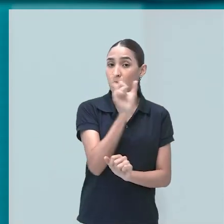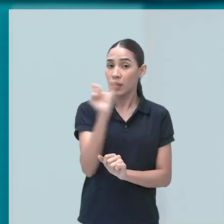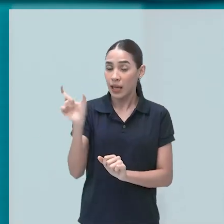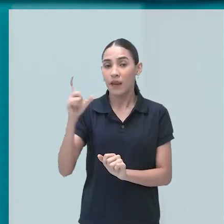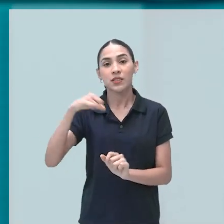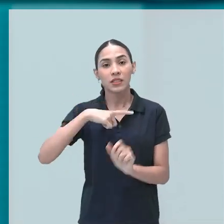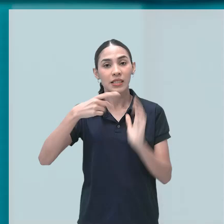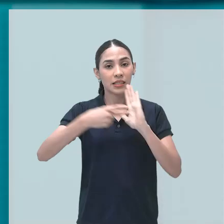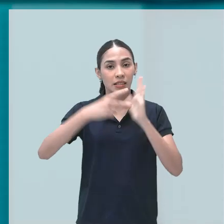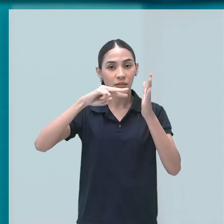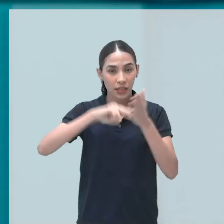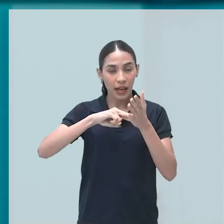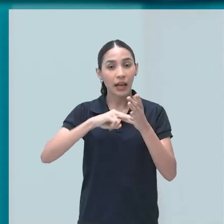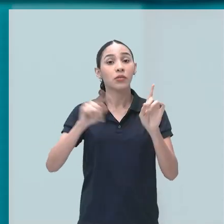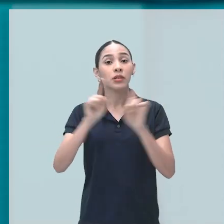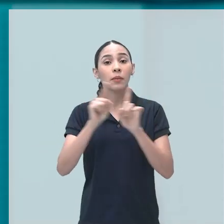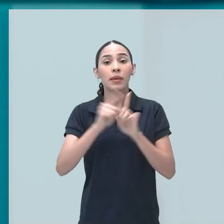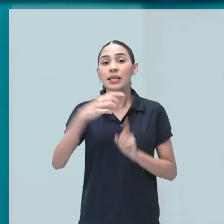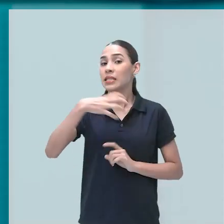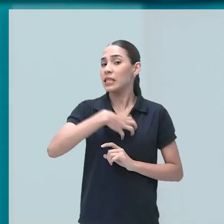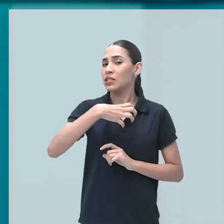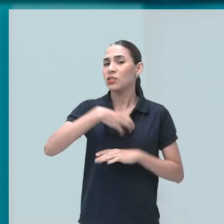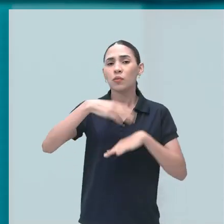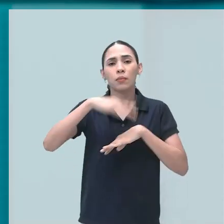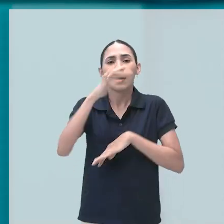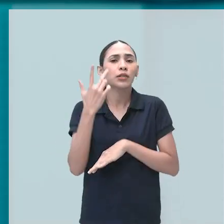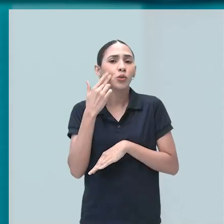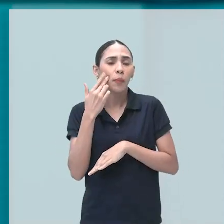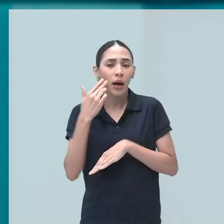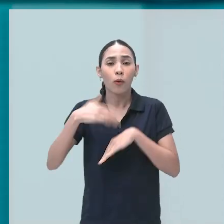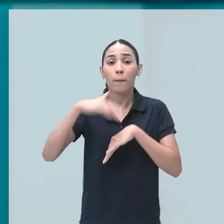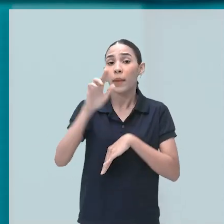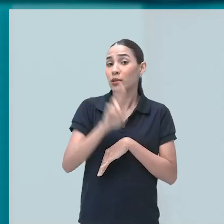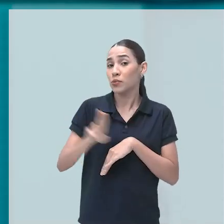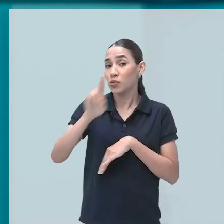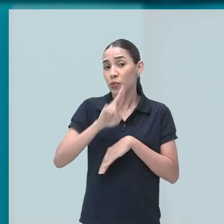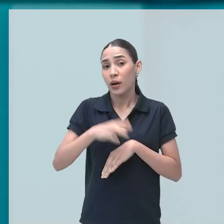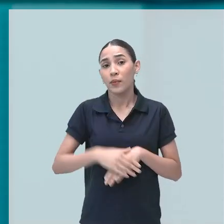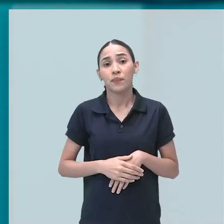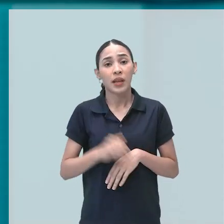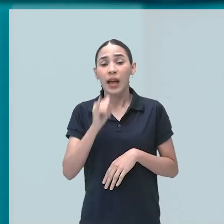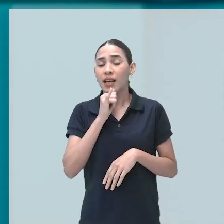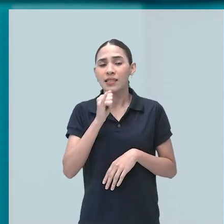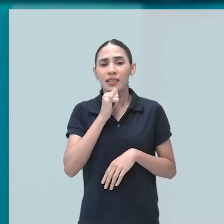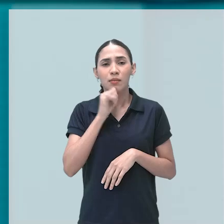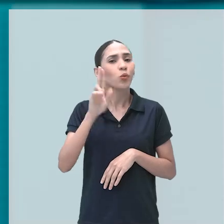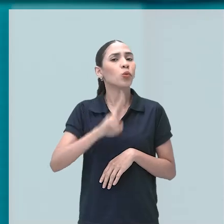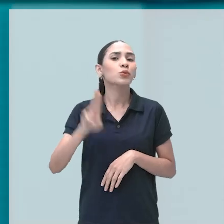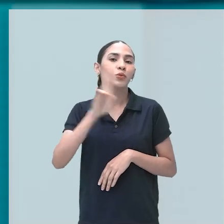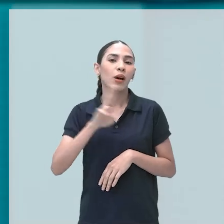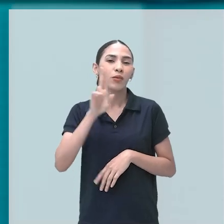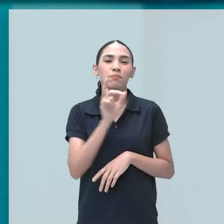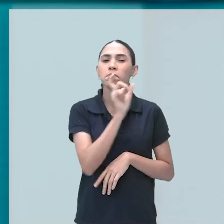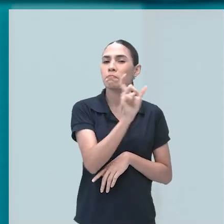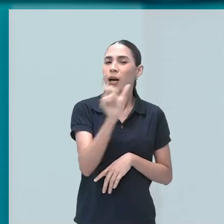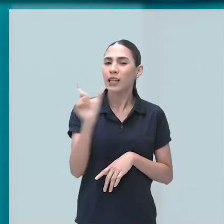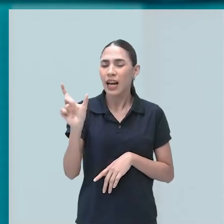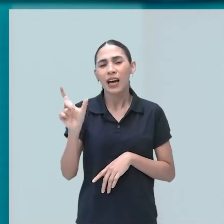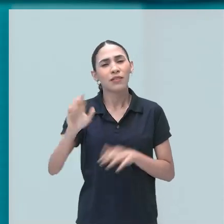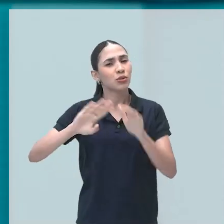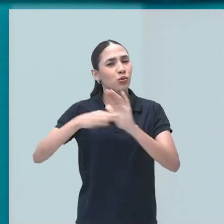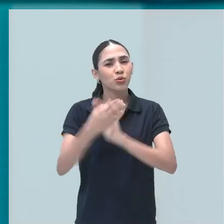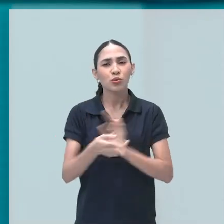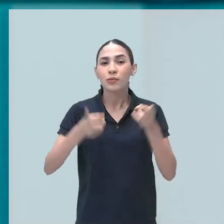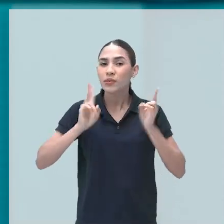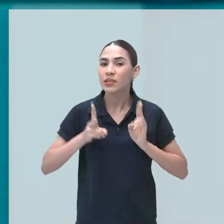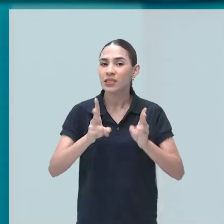um significado, um sentido mais comum, mais usual. Diríamos assim, até primário, aquelas que elas